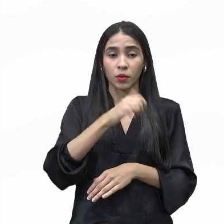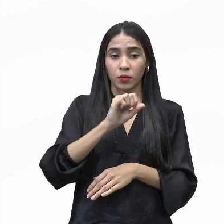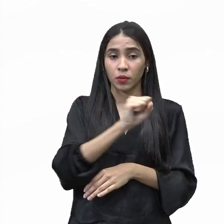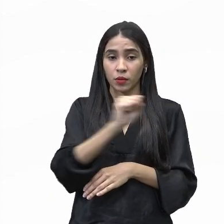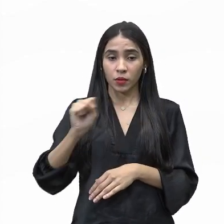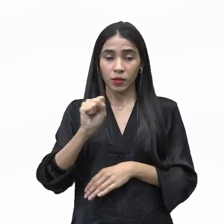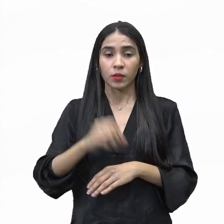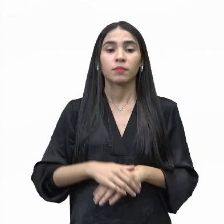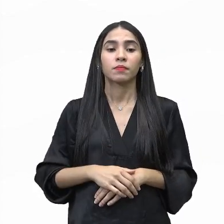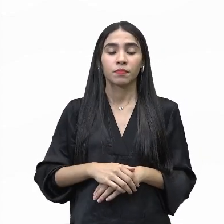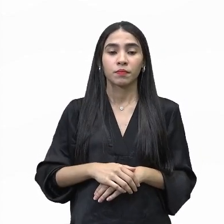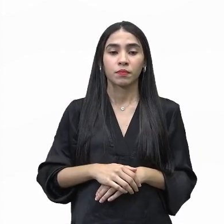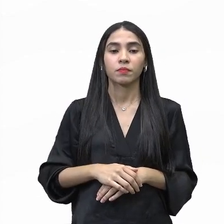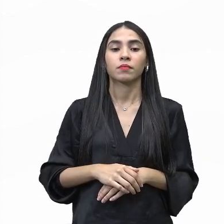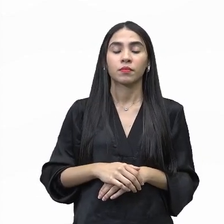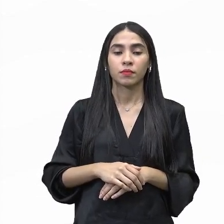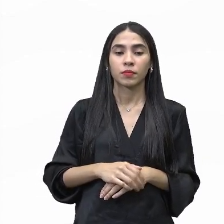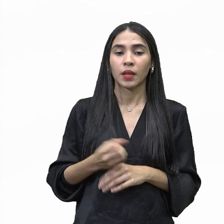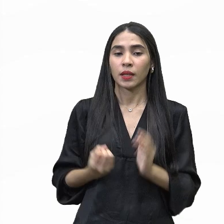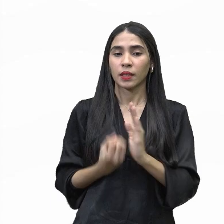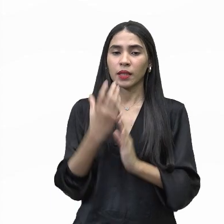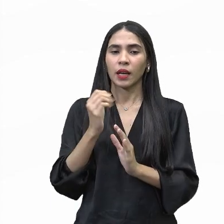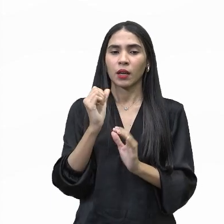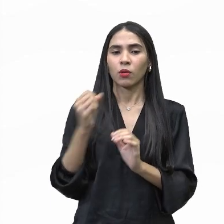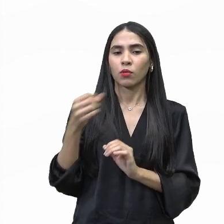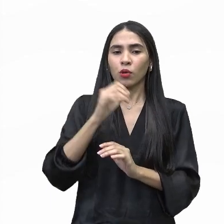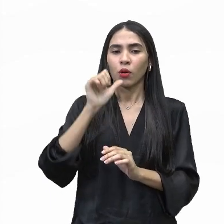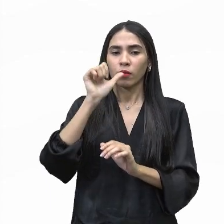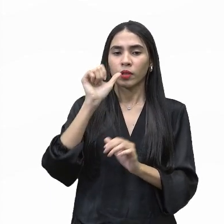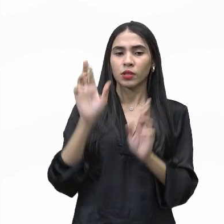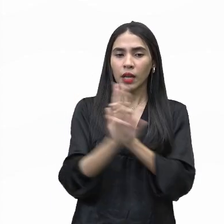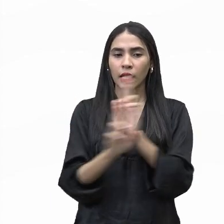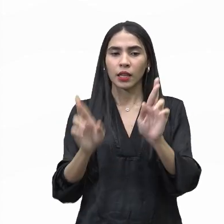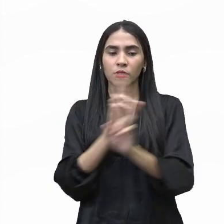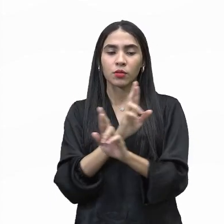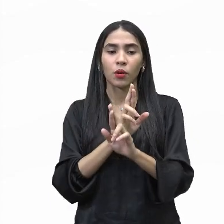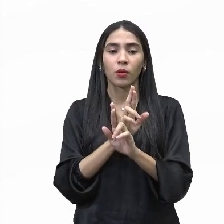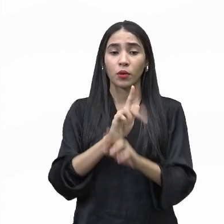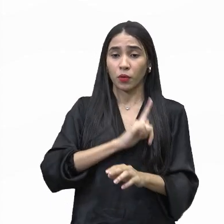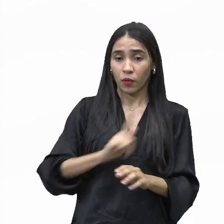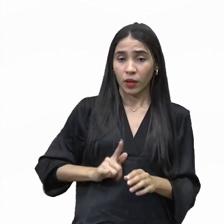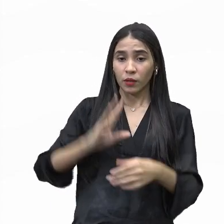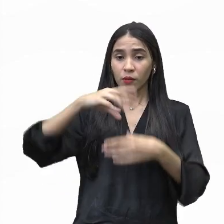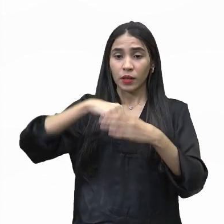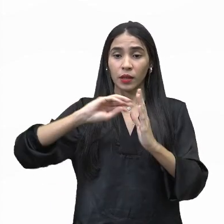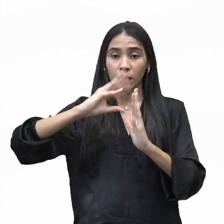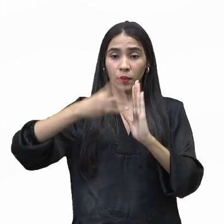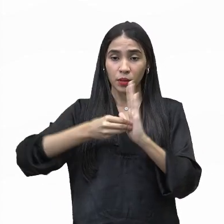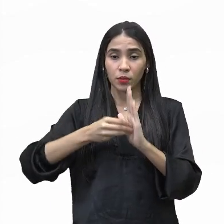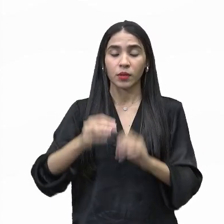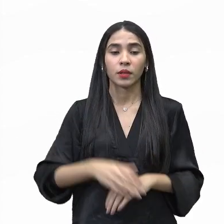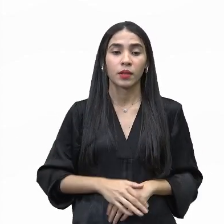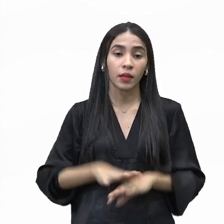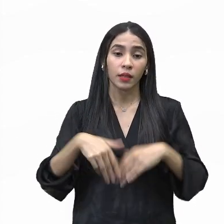88, redefiniram as relações intergovernamentais na Amazônia. Então, houve